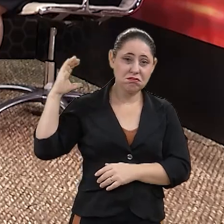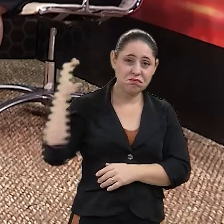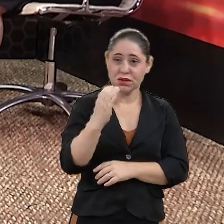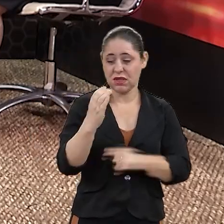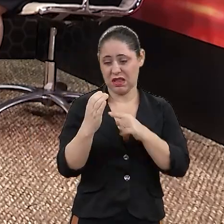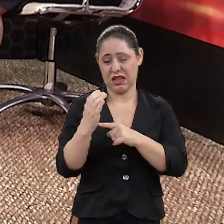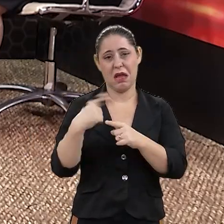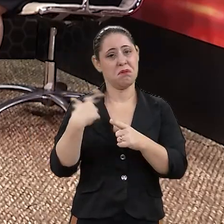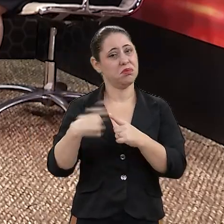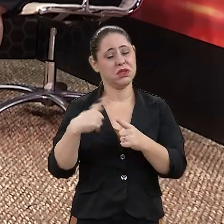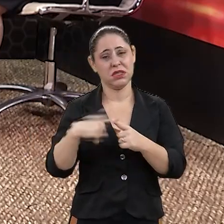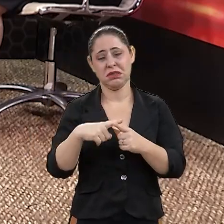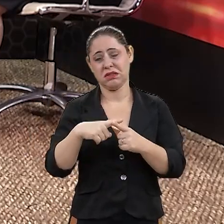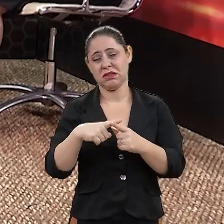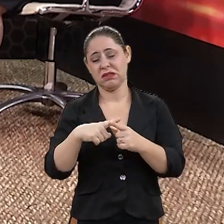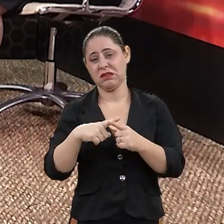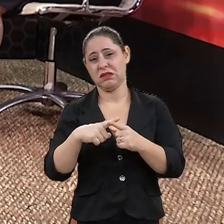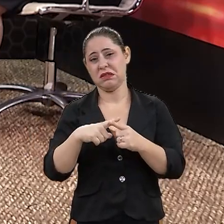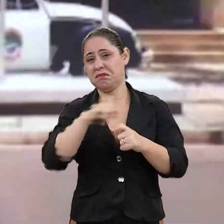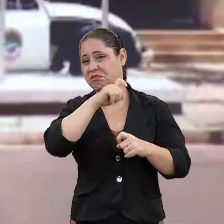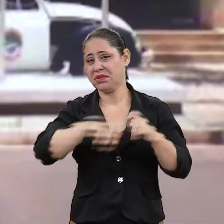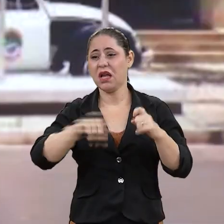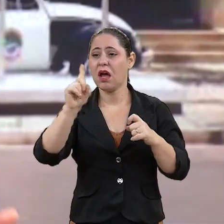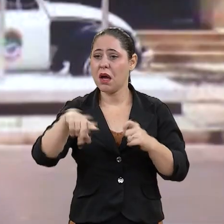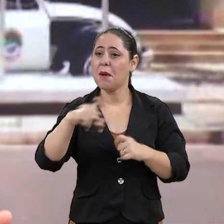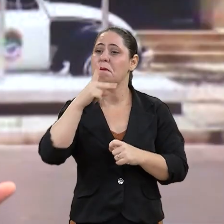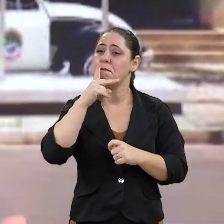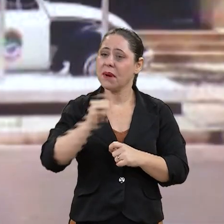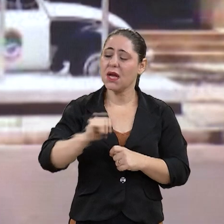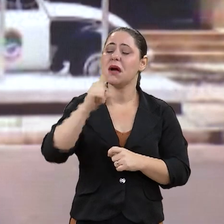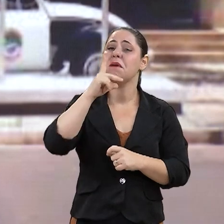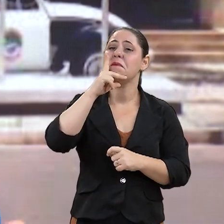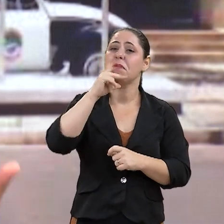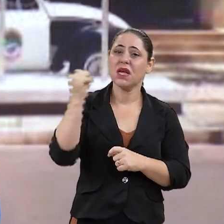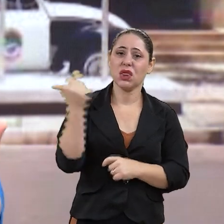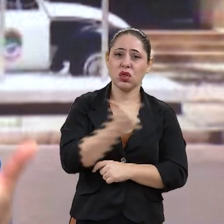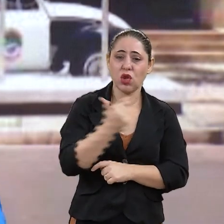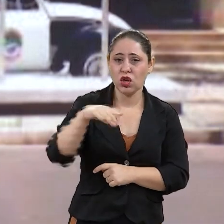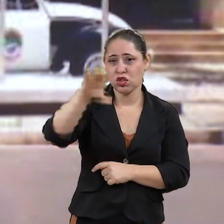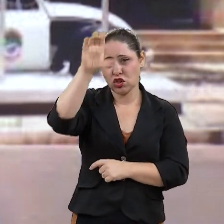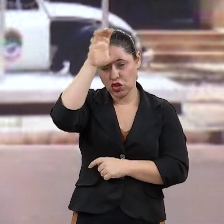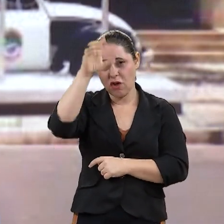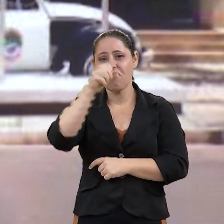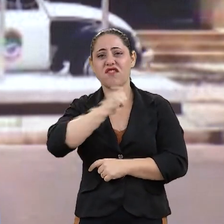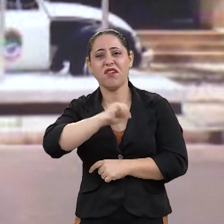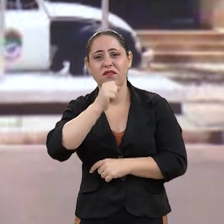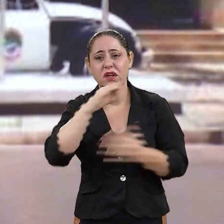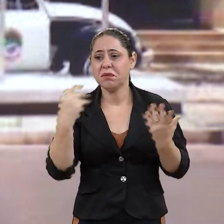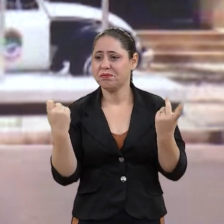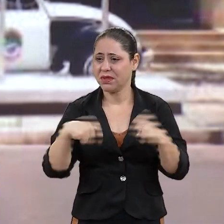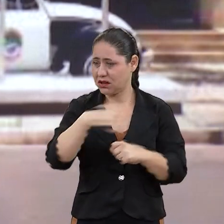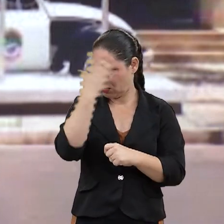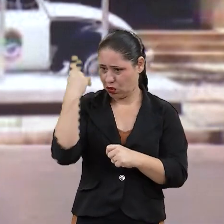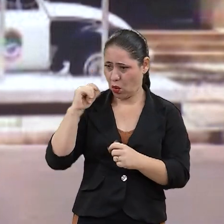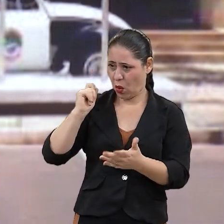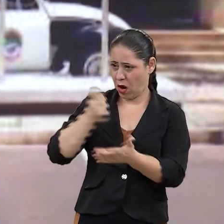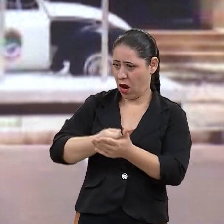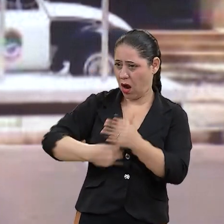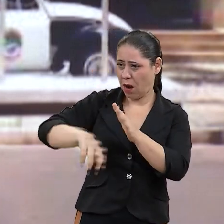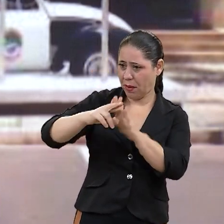grande realidade, são pais, são padrastros, são tios, são avós, são pessoas que deviam proteger. A gente está falando